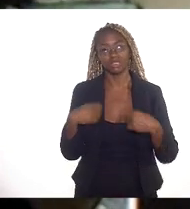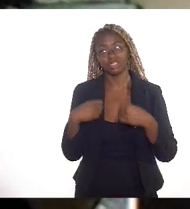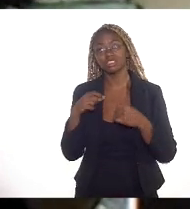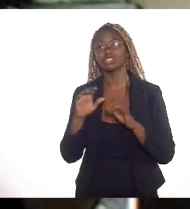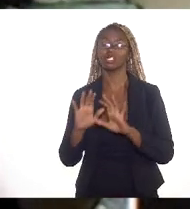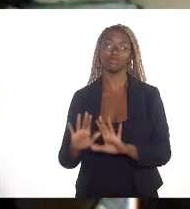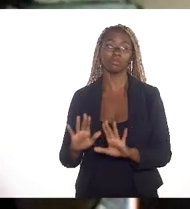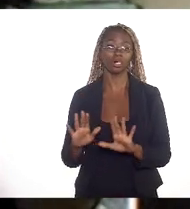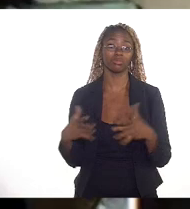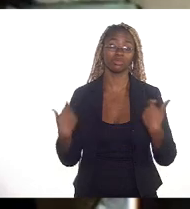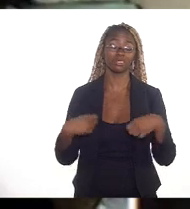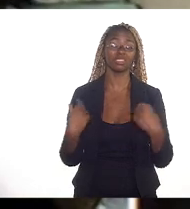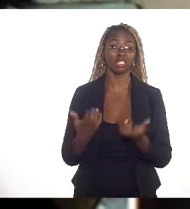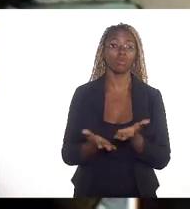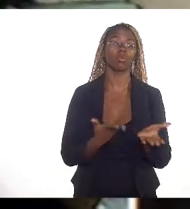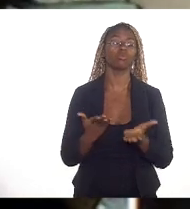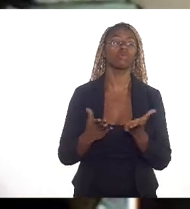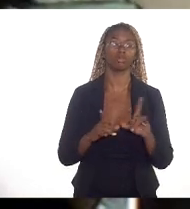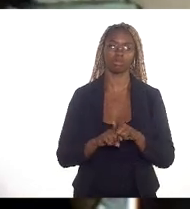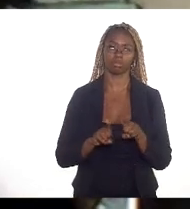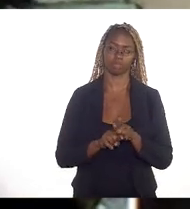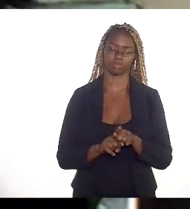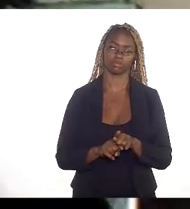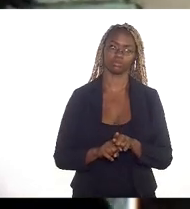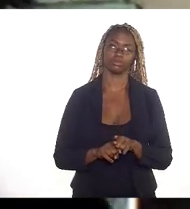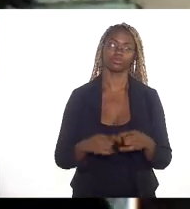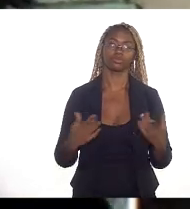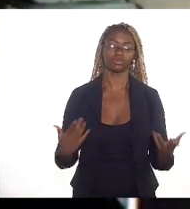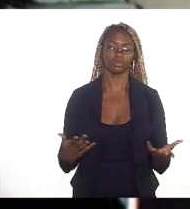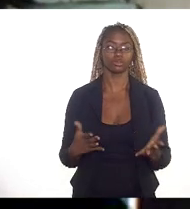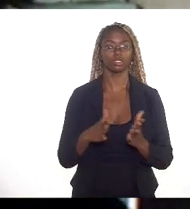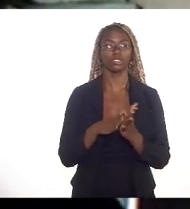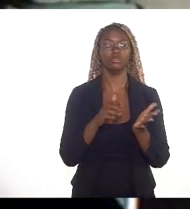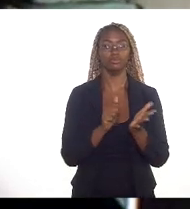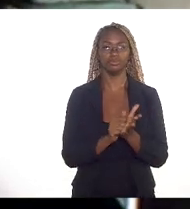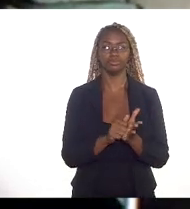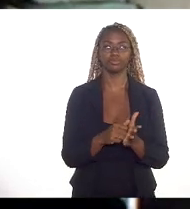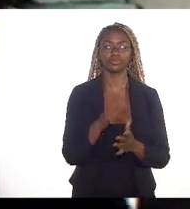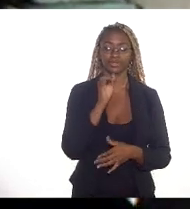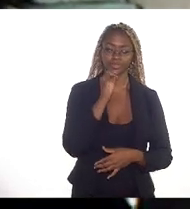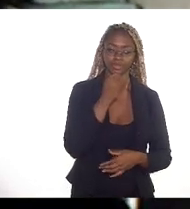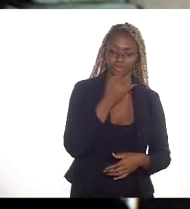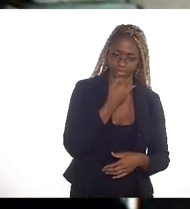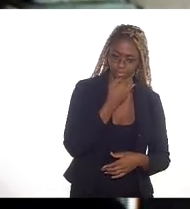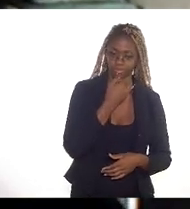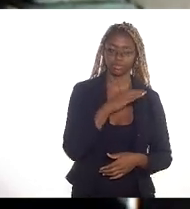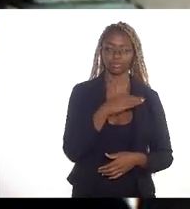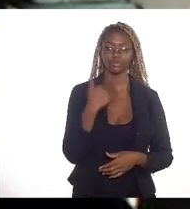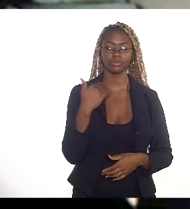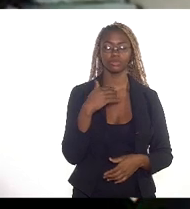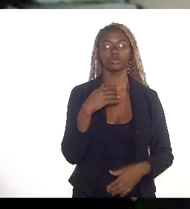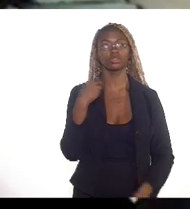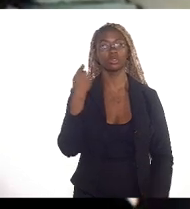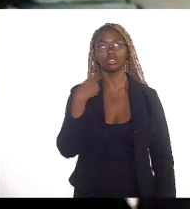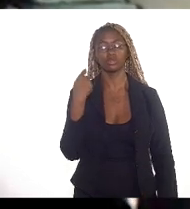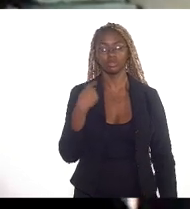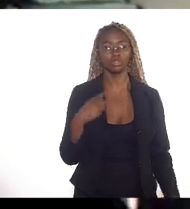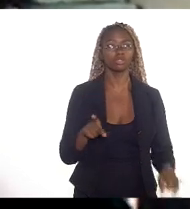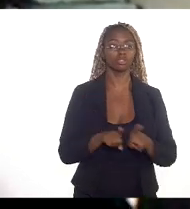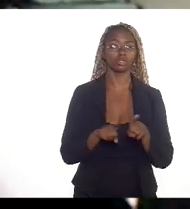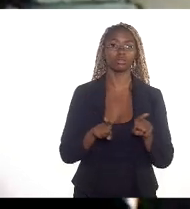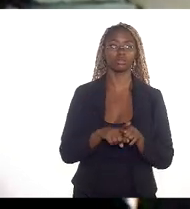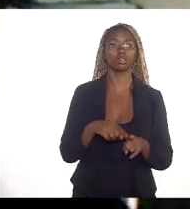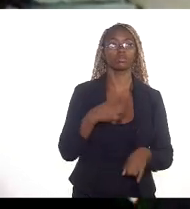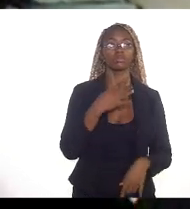maior sofrimento. Então, eu registro aqui o meu pesar pelo falecimento do ator Paulo Gustavo e pelos mais de